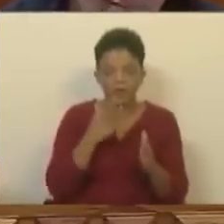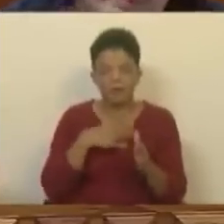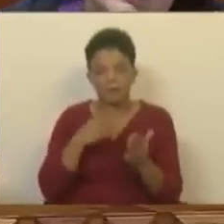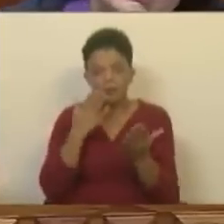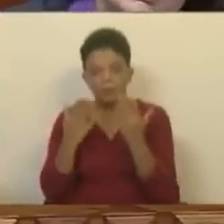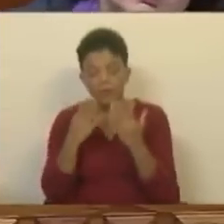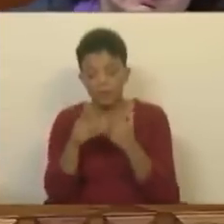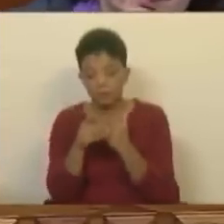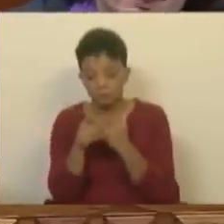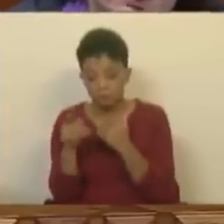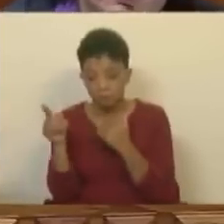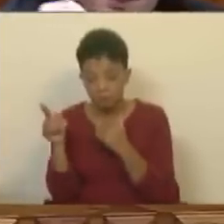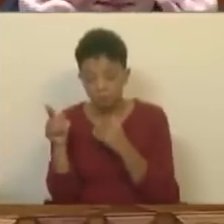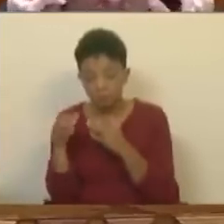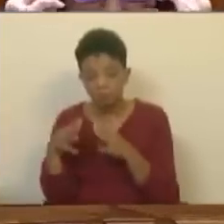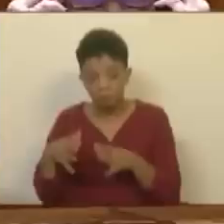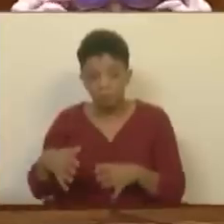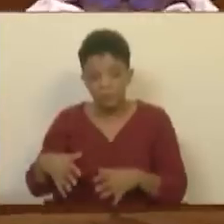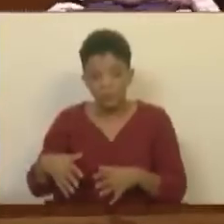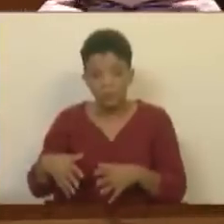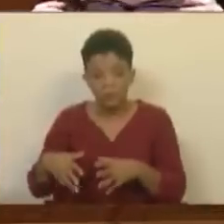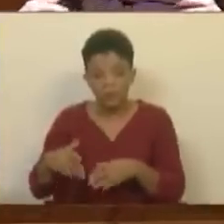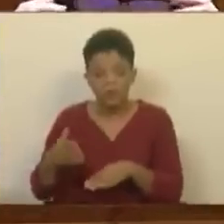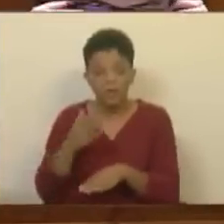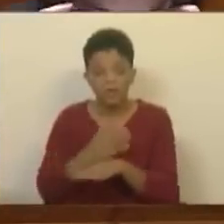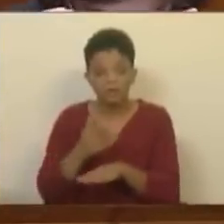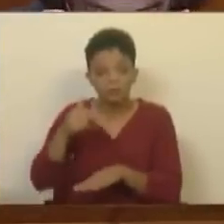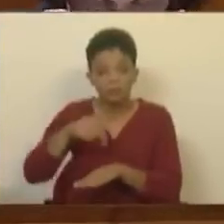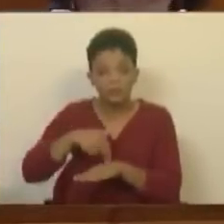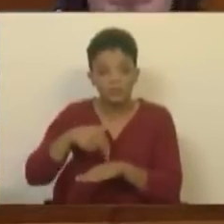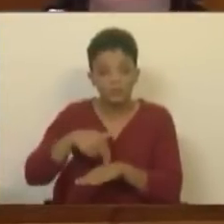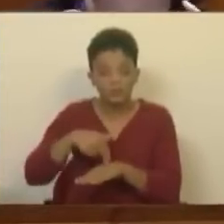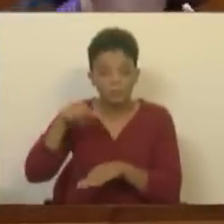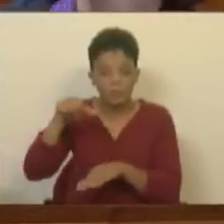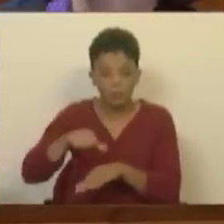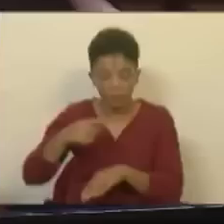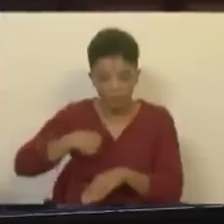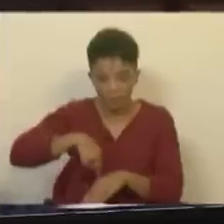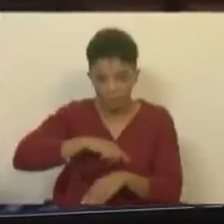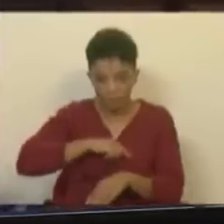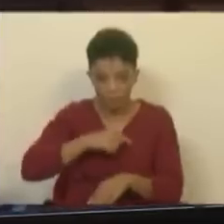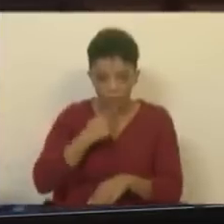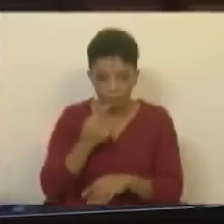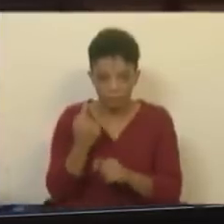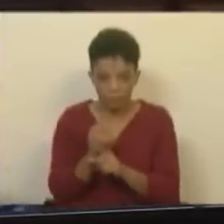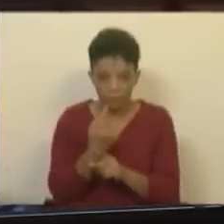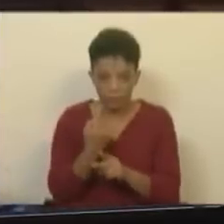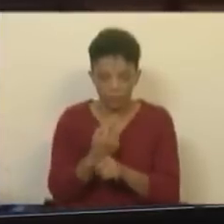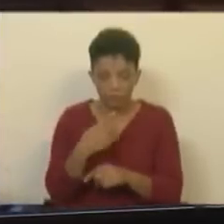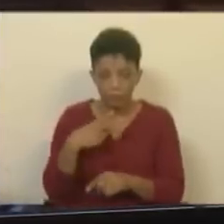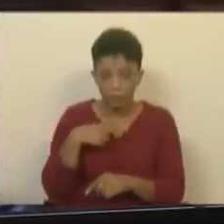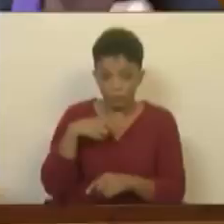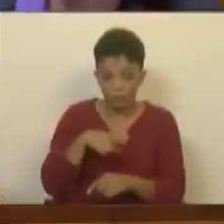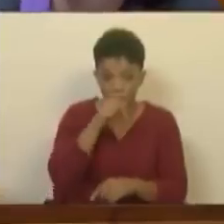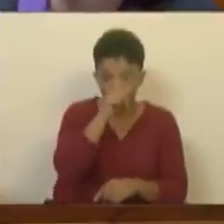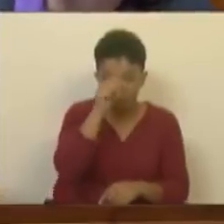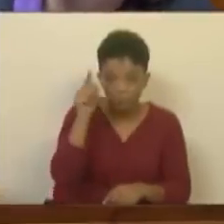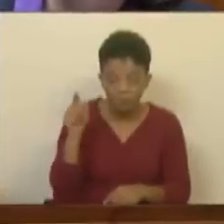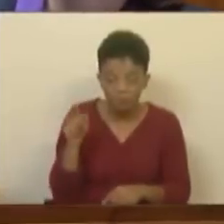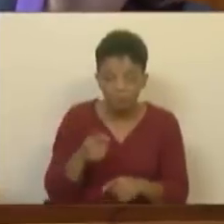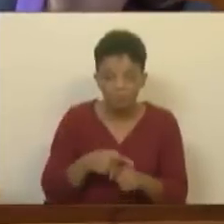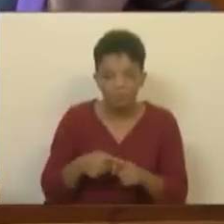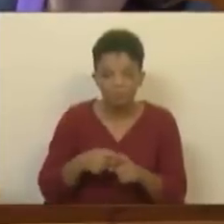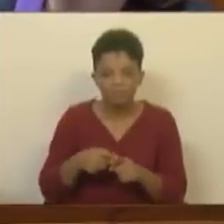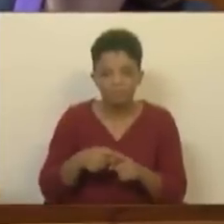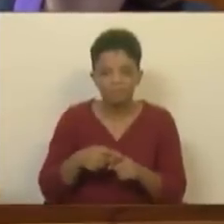comparar com aqueles que estão a recuperar de uma posição pior que a nossa Ora eu garanto-lhe uma coisa nenhum português tem